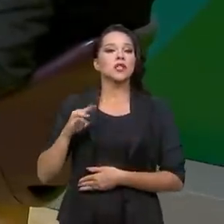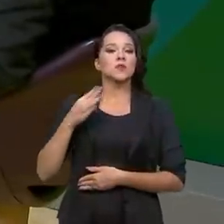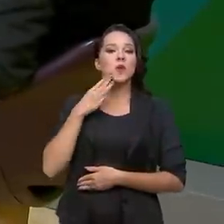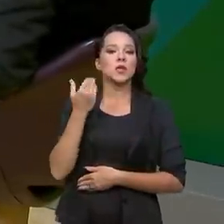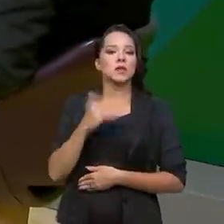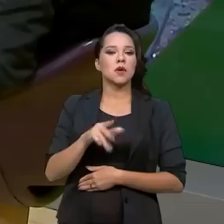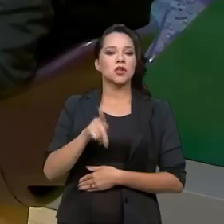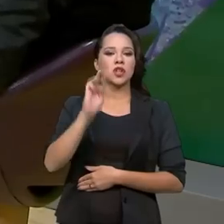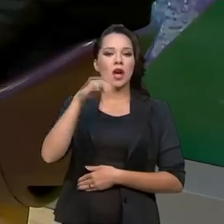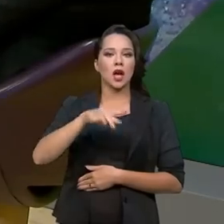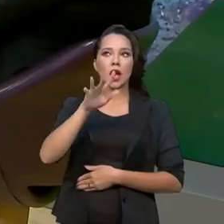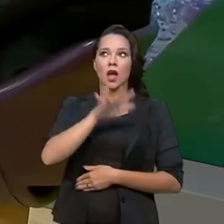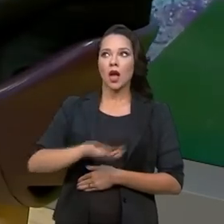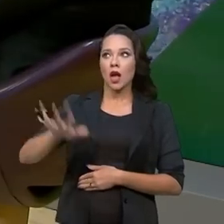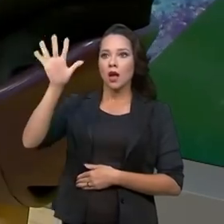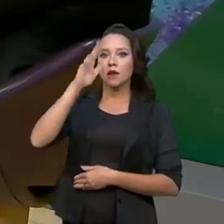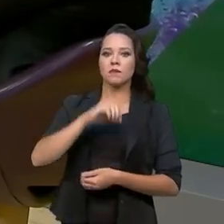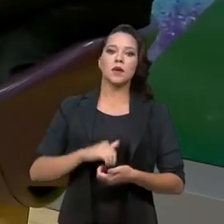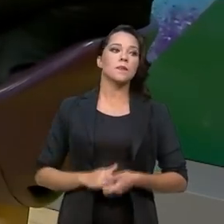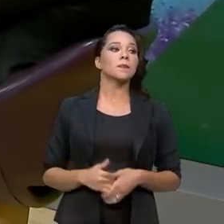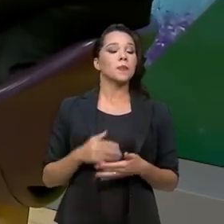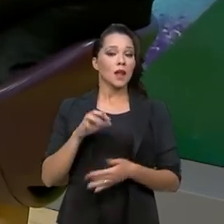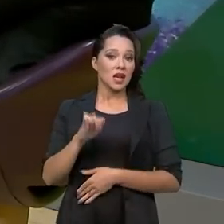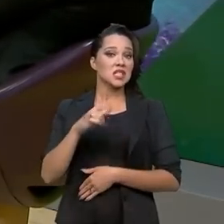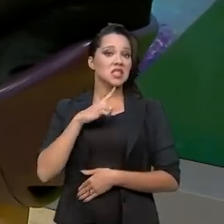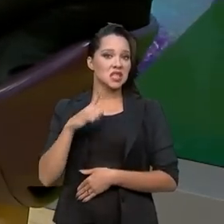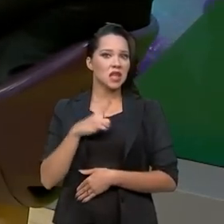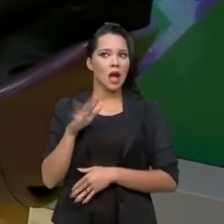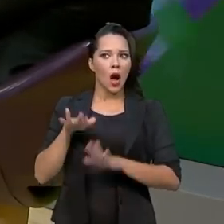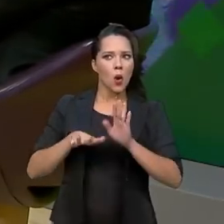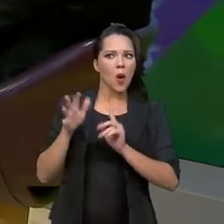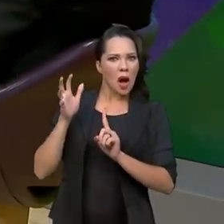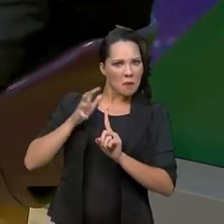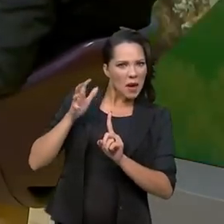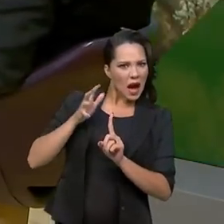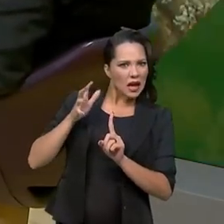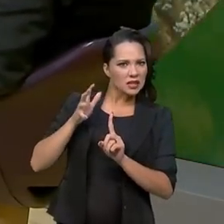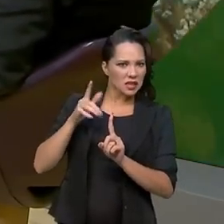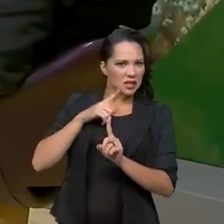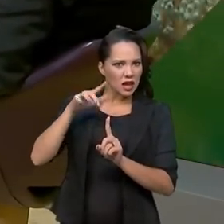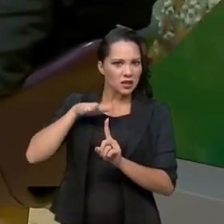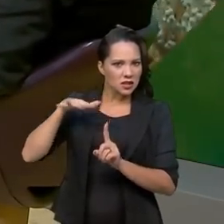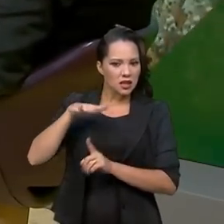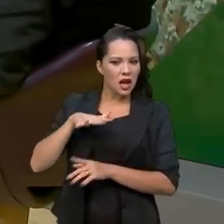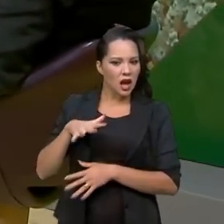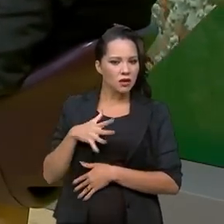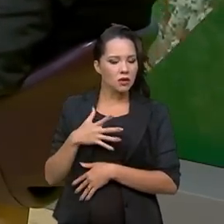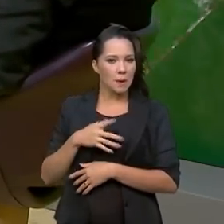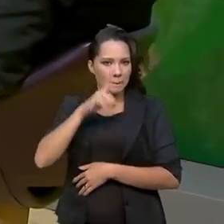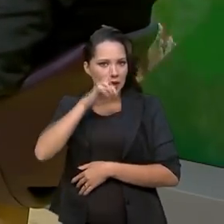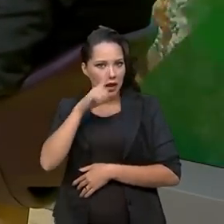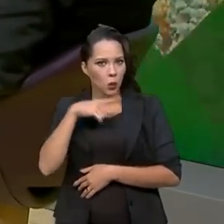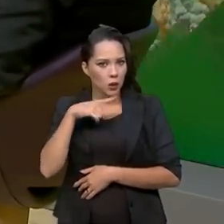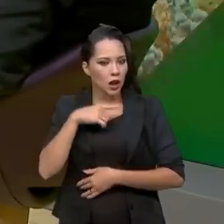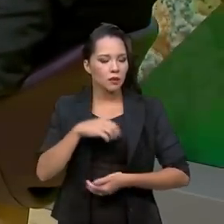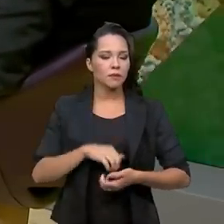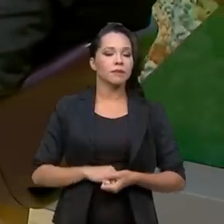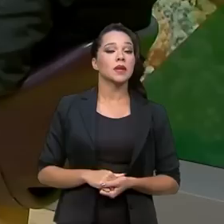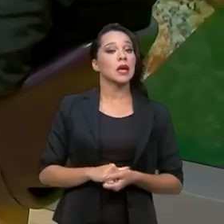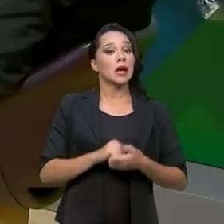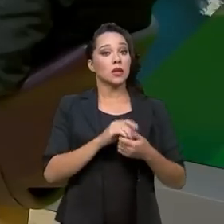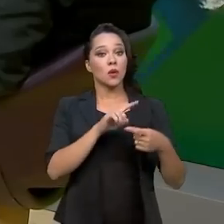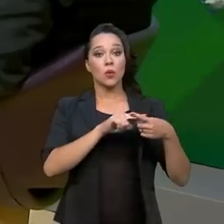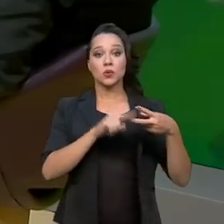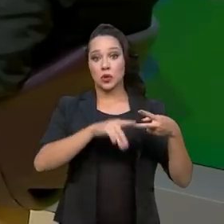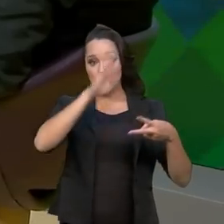3 milhões e meio de quilômetros quadrados. E se existem ameaças nesse cenário? Nós podemos dizer que os